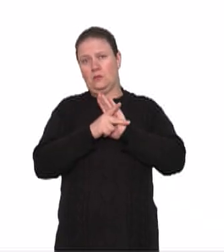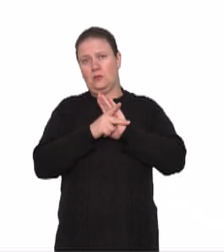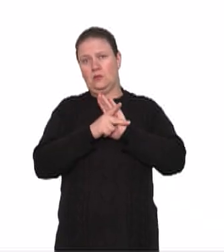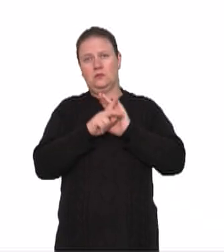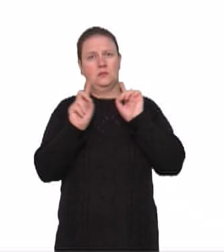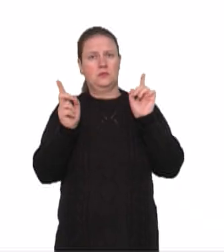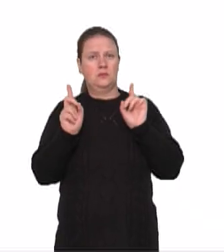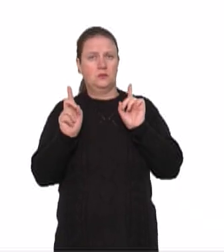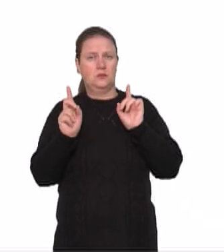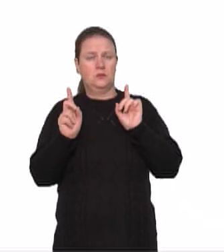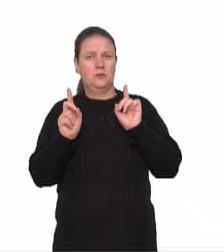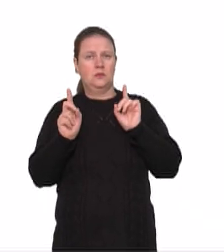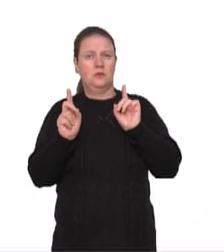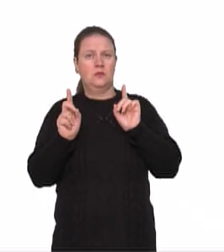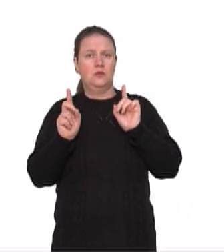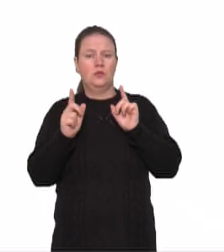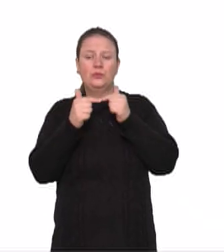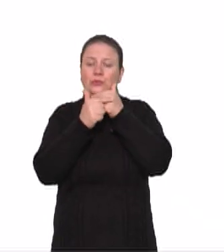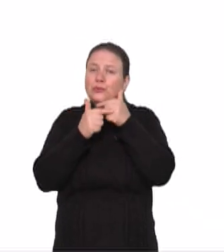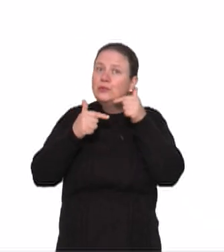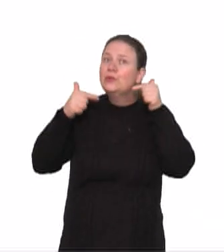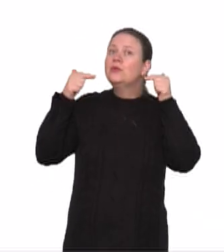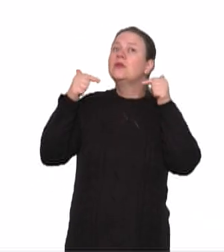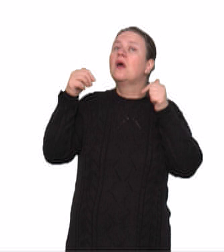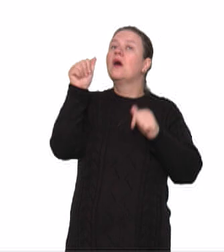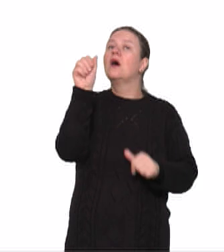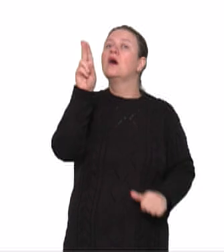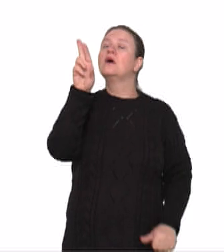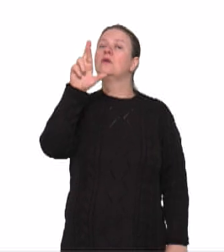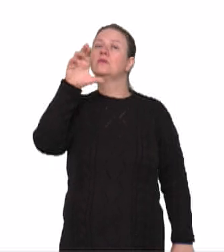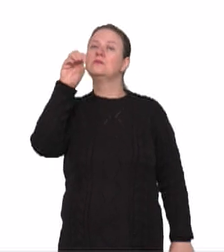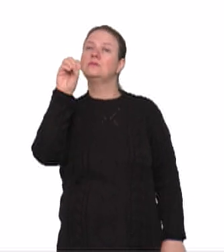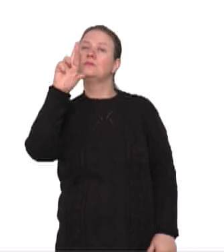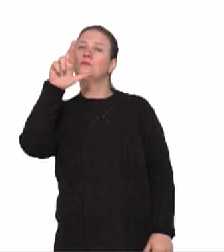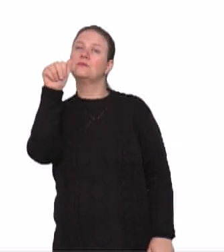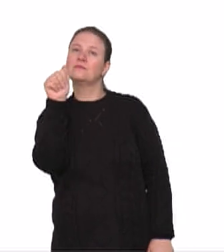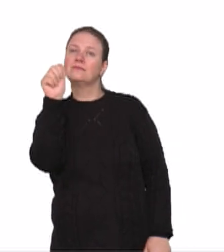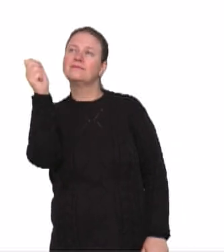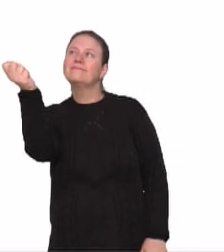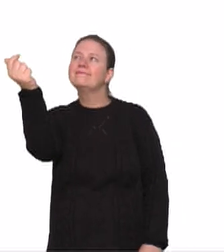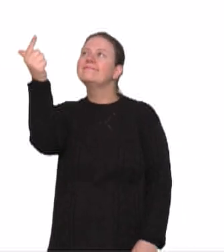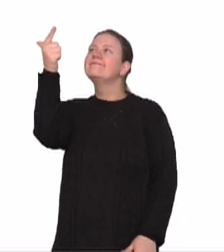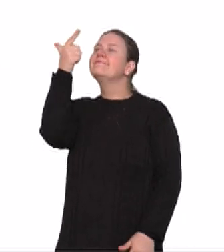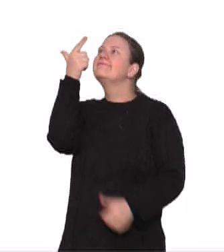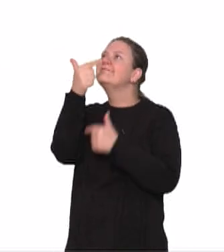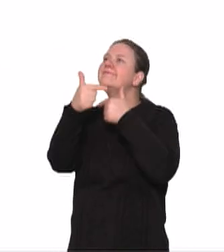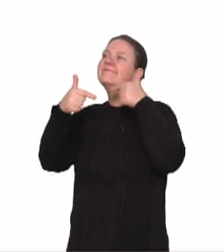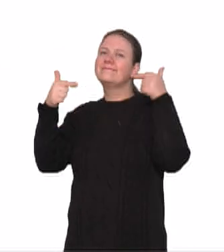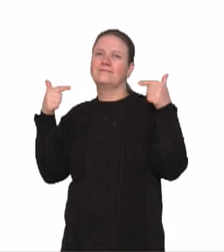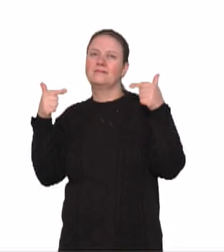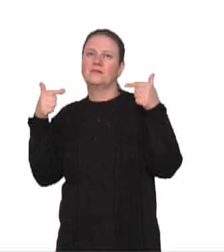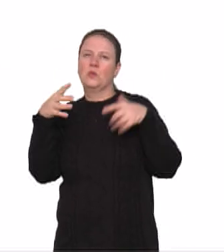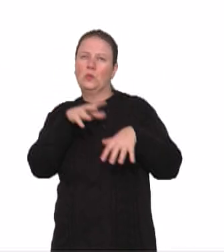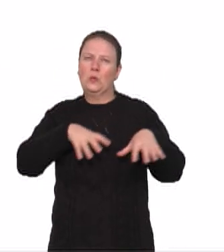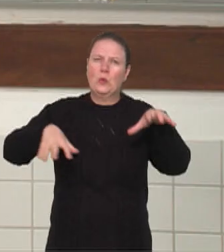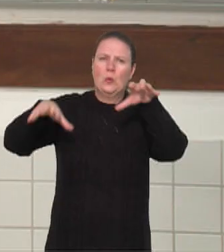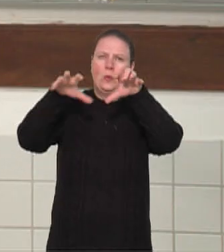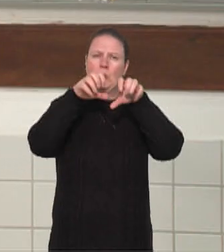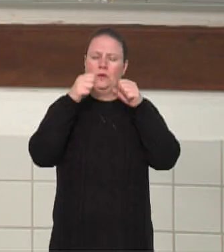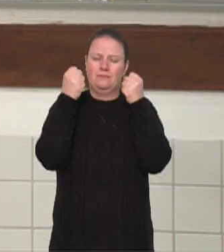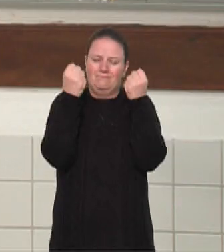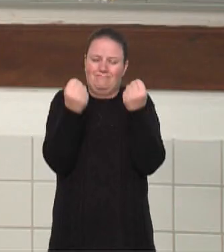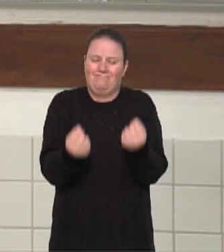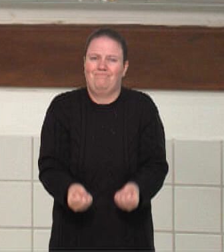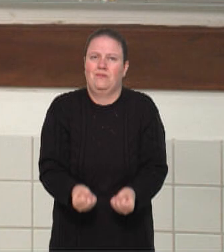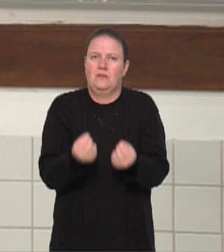esses versos. Né? Então ele diz o quê? Sorri a aurora, ao escuro pesado. Pesado terminou em